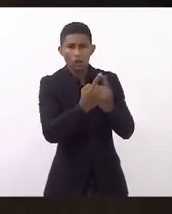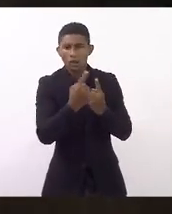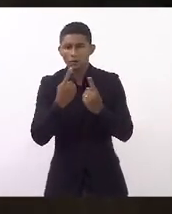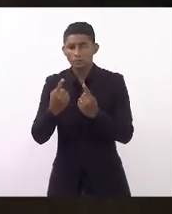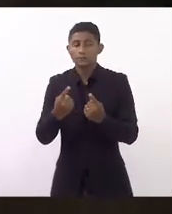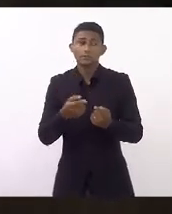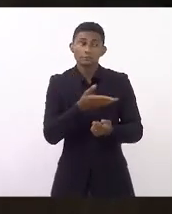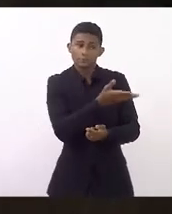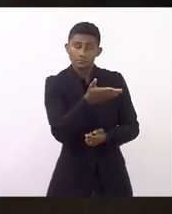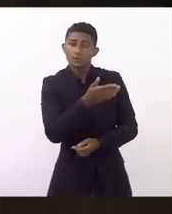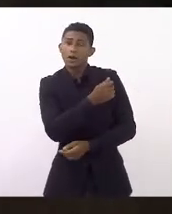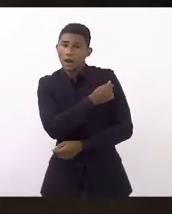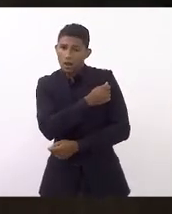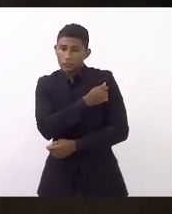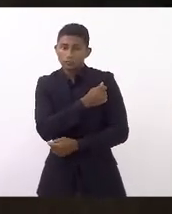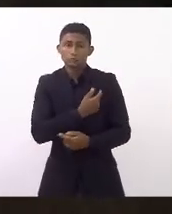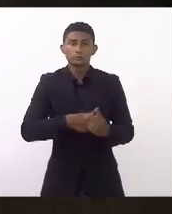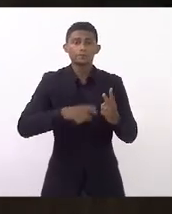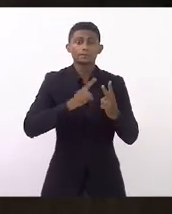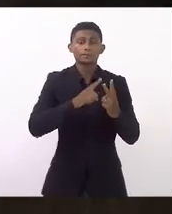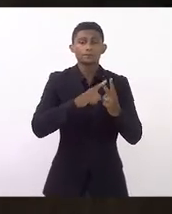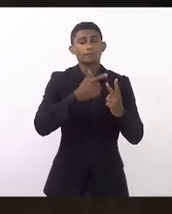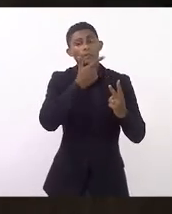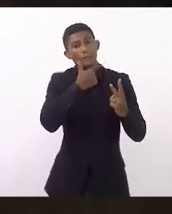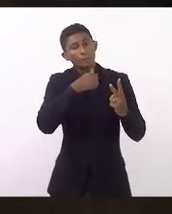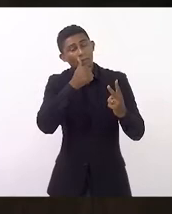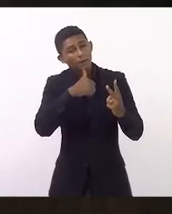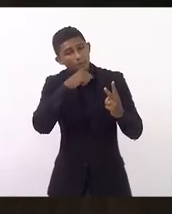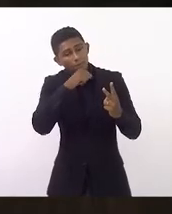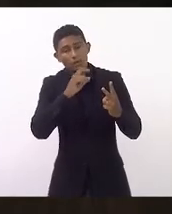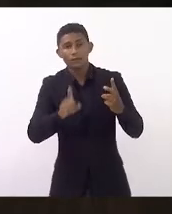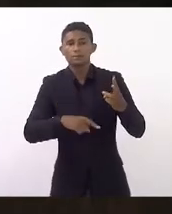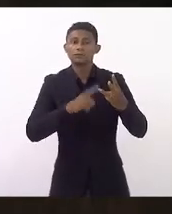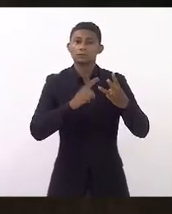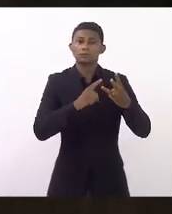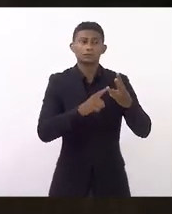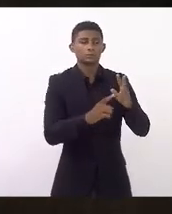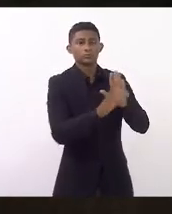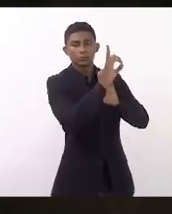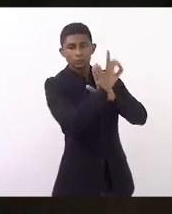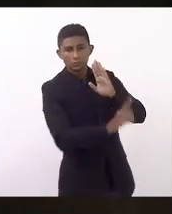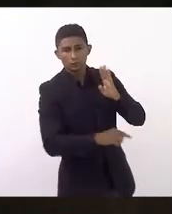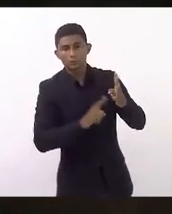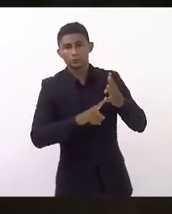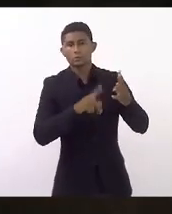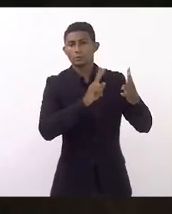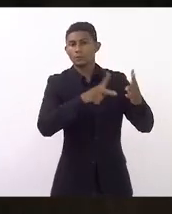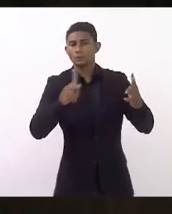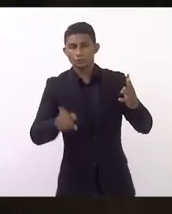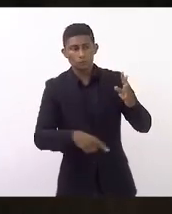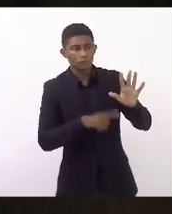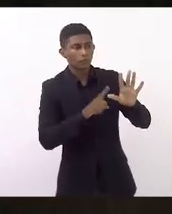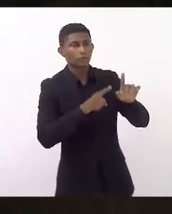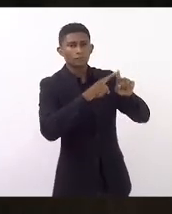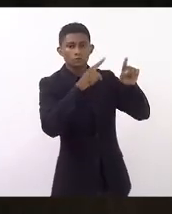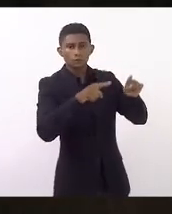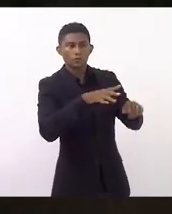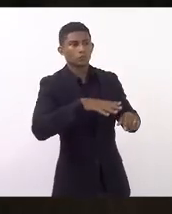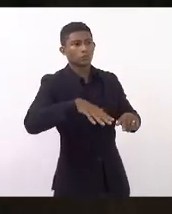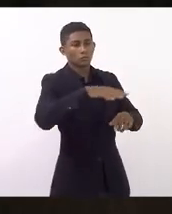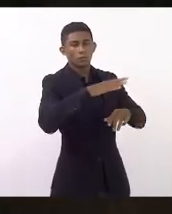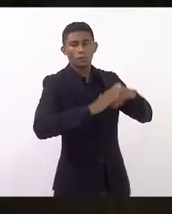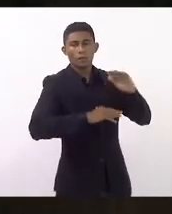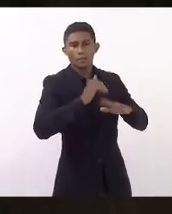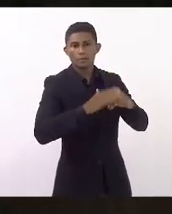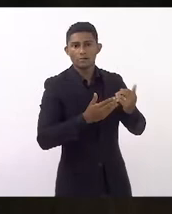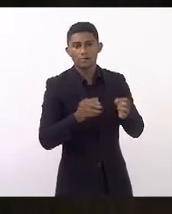nossos alunos, os responsáveis, incluindo os diretores, professores, servidores de maneira geral e todos os profissionais de educação. Então fica aqui a